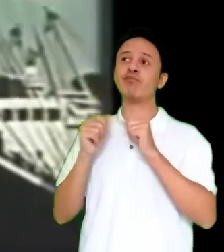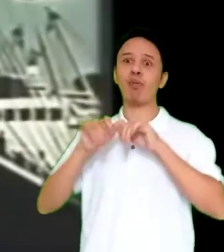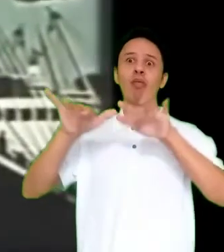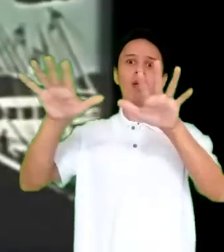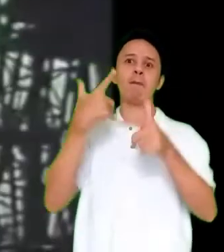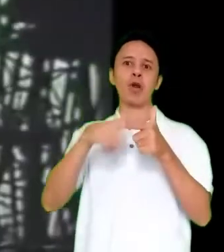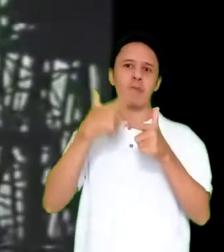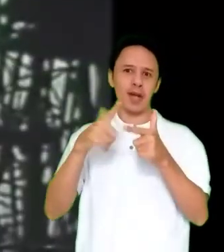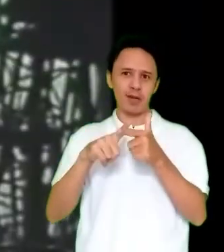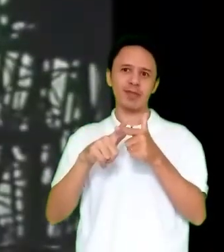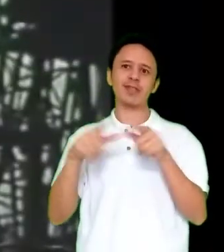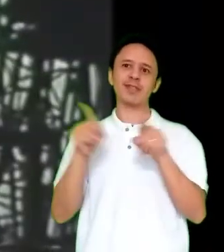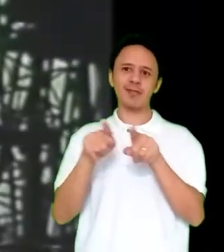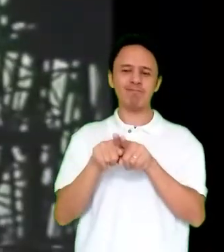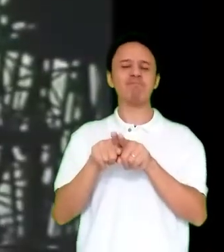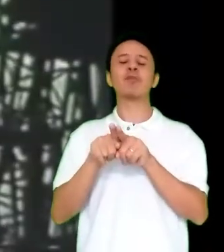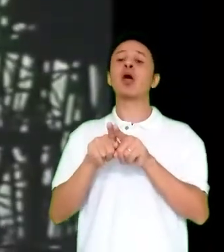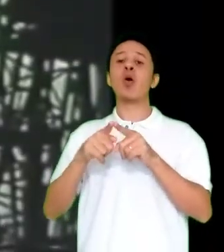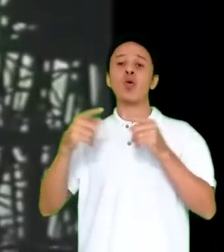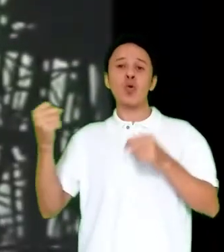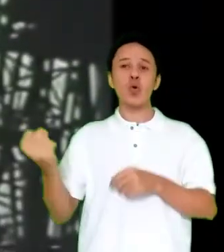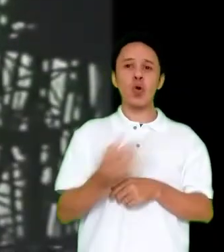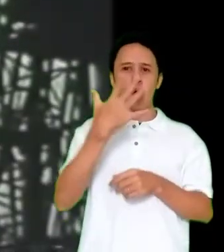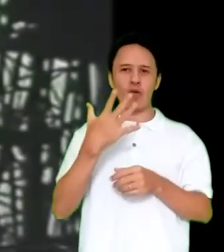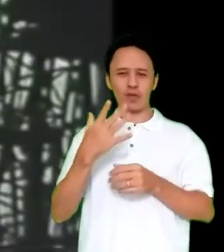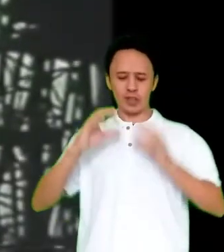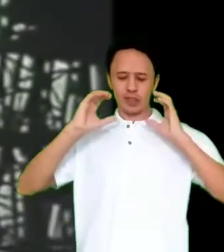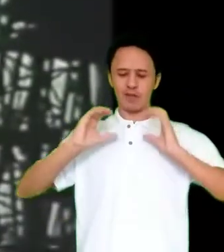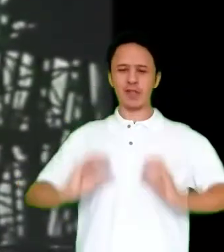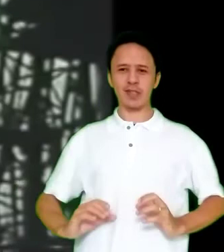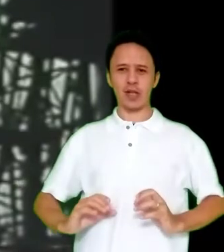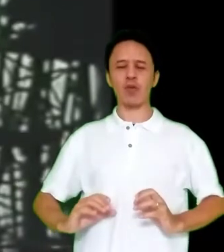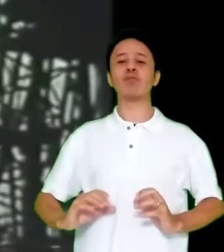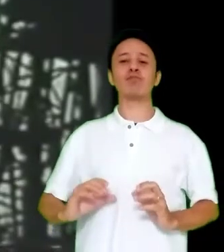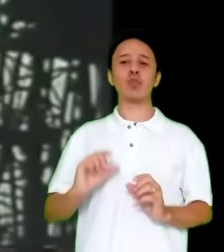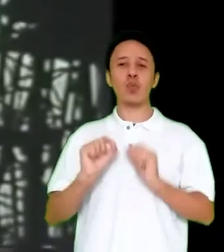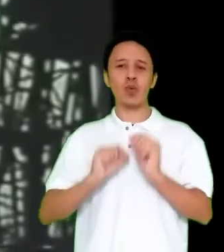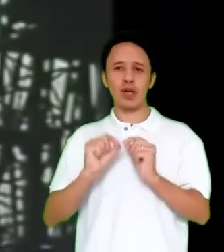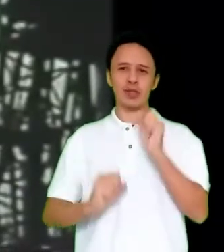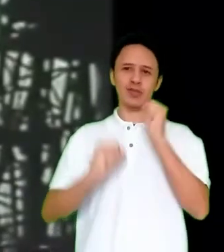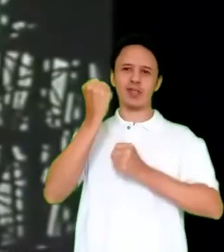problemas, assim como os benefícios materiais da moderna civilização industrial.